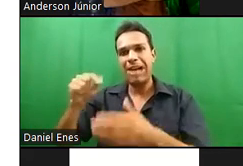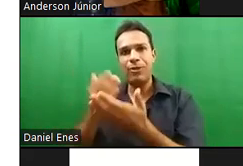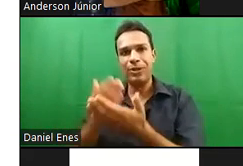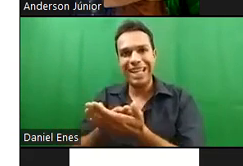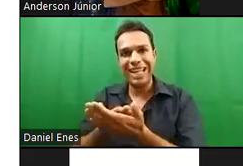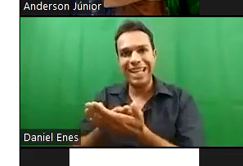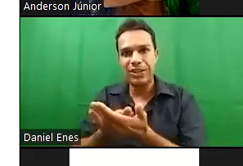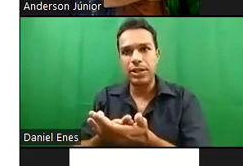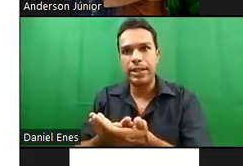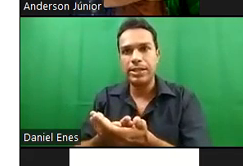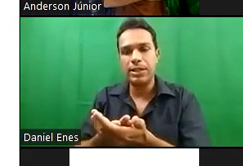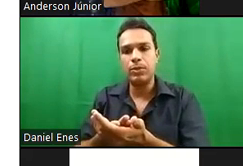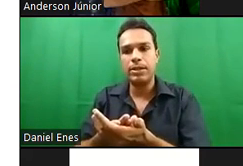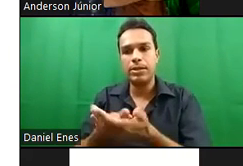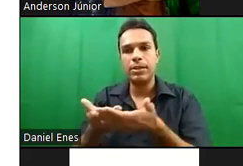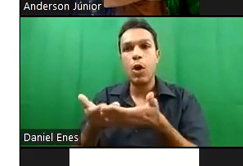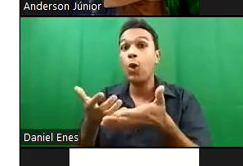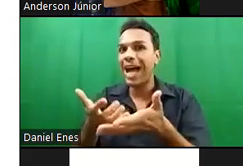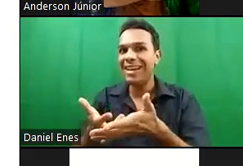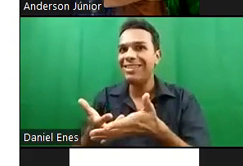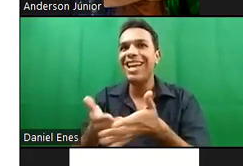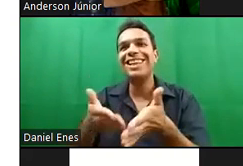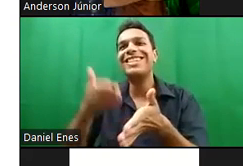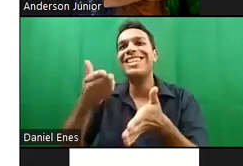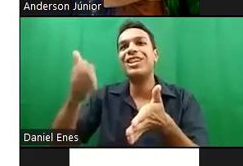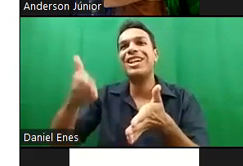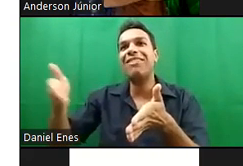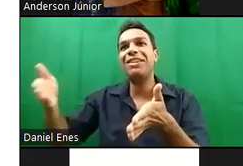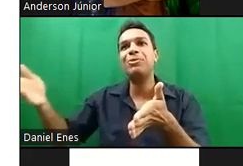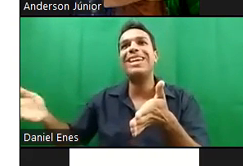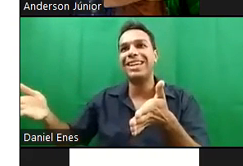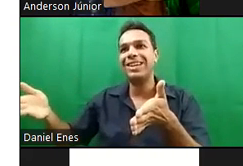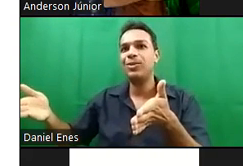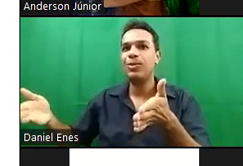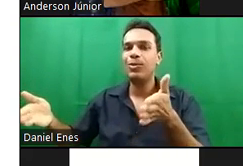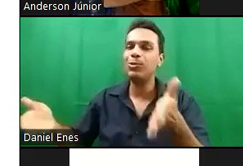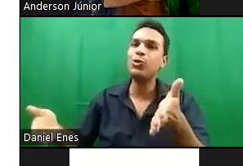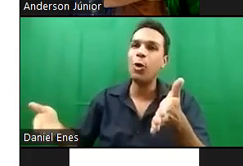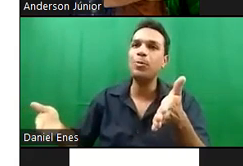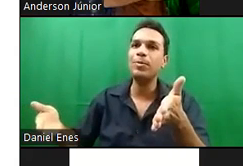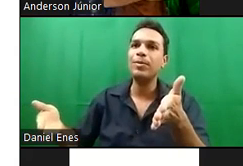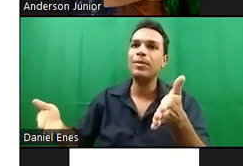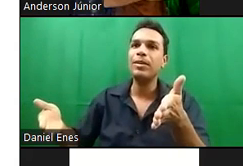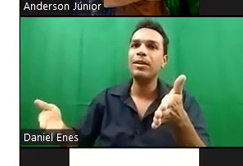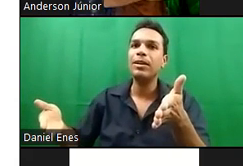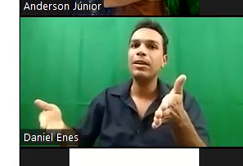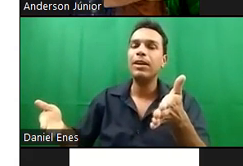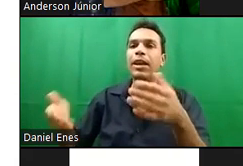a fonética das línguas orais, elas descrevem o quê? O som.